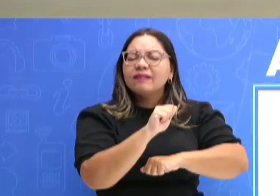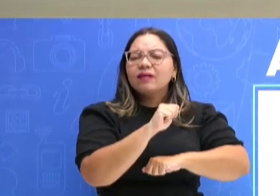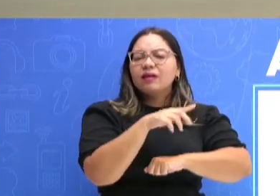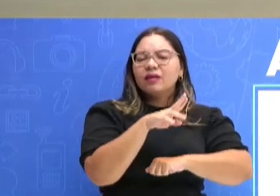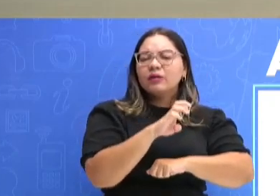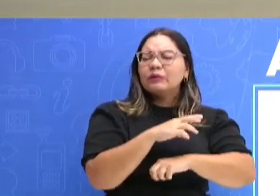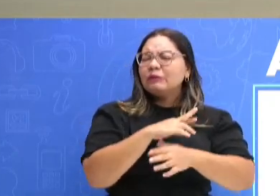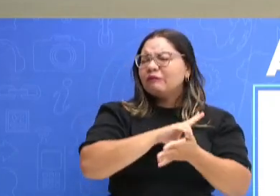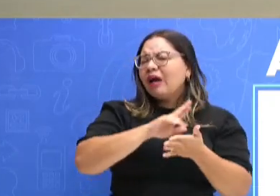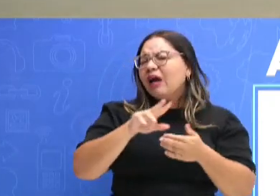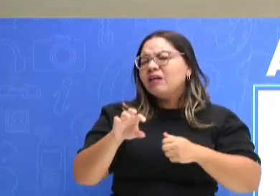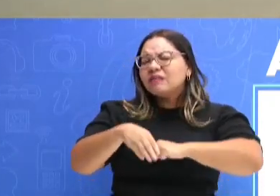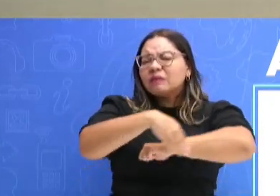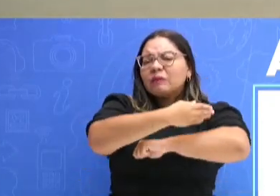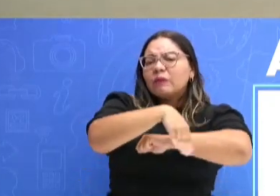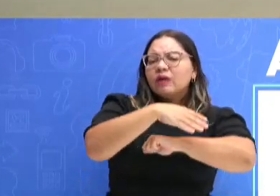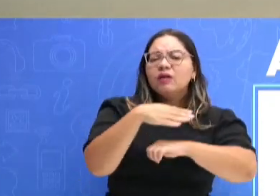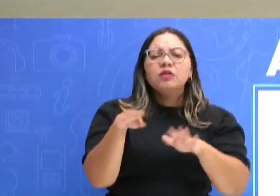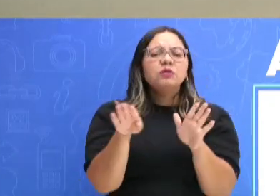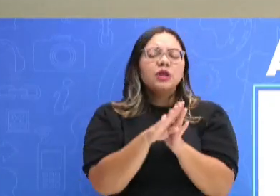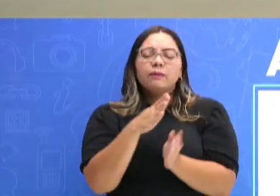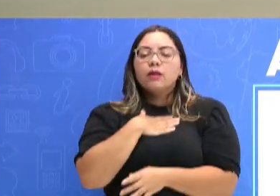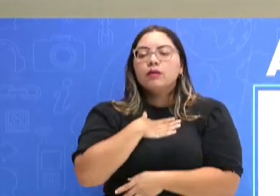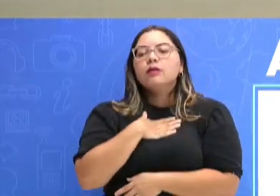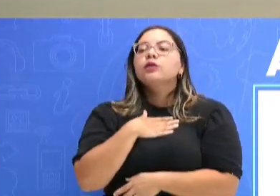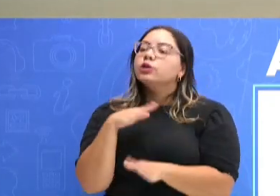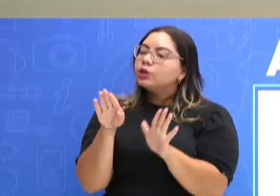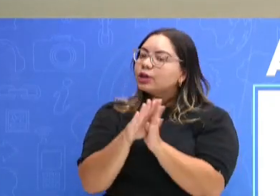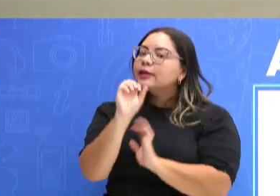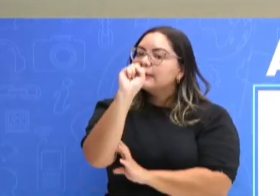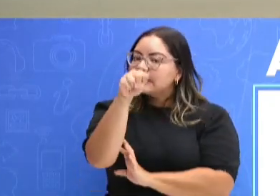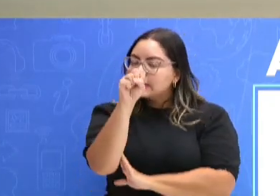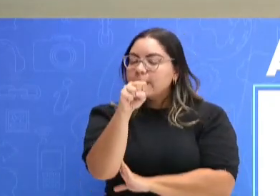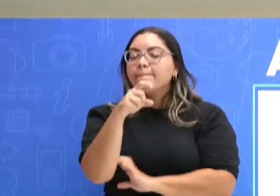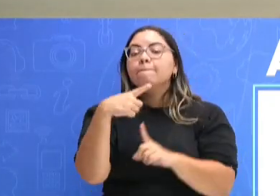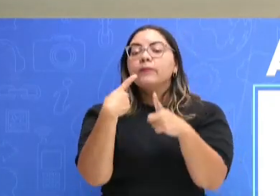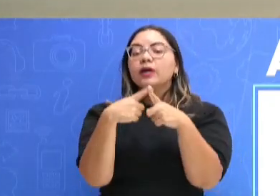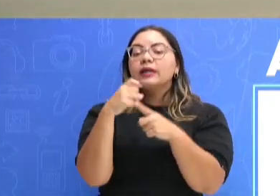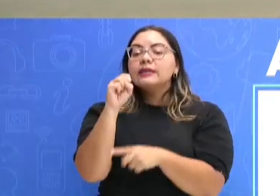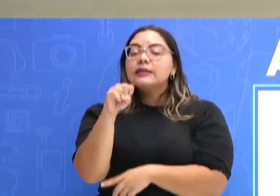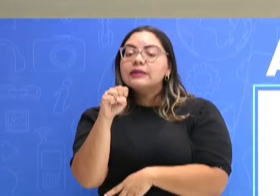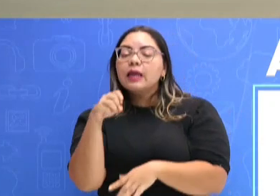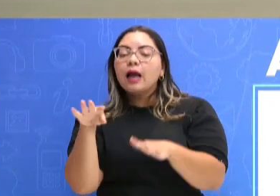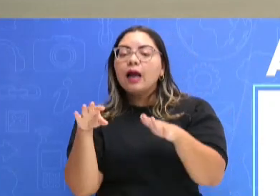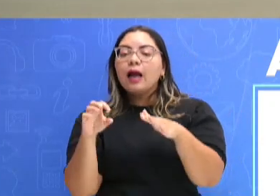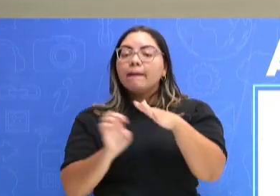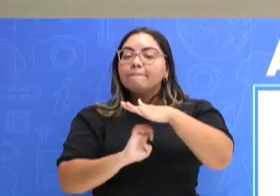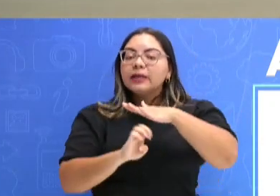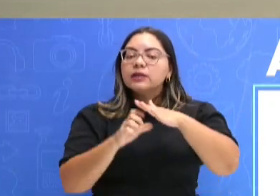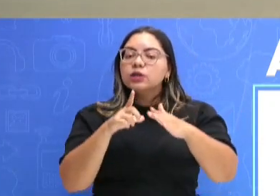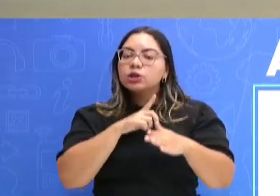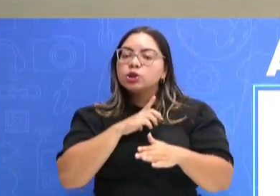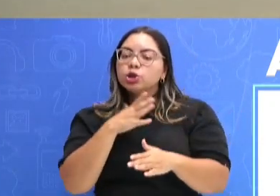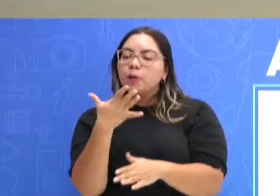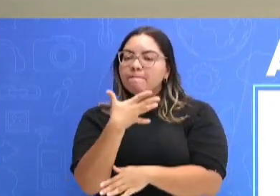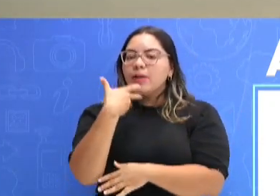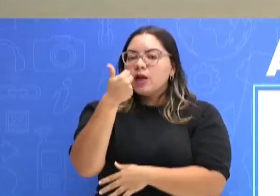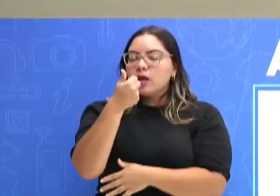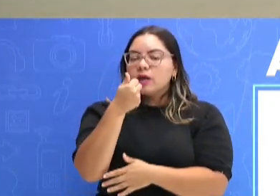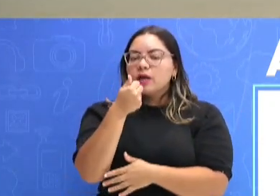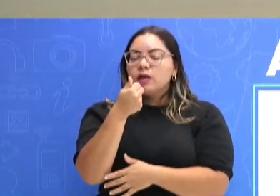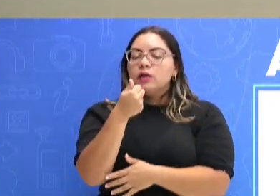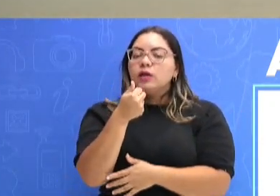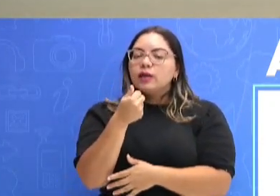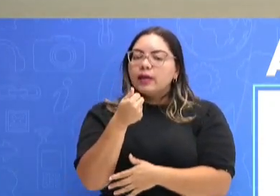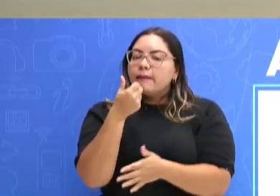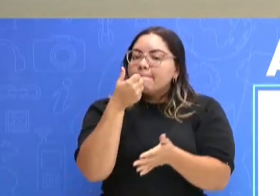do DNR, lá da Cabana Serra, chega. Porque se o comerciante tiver condição de melhorar, de investir no seu comércio, ele contrata mais